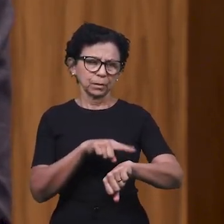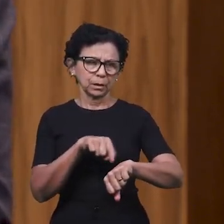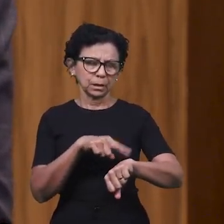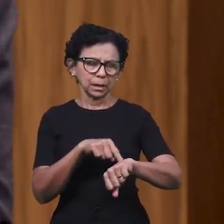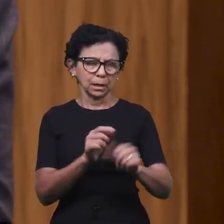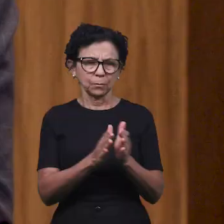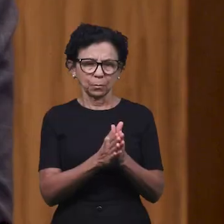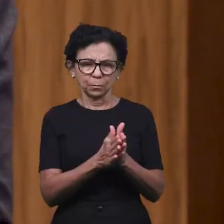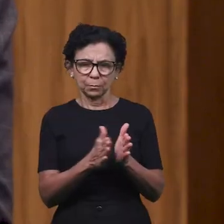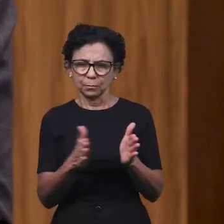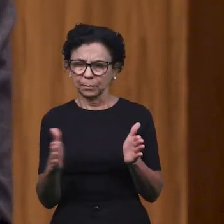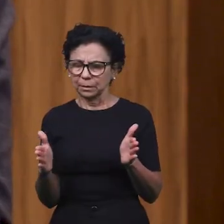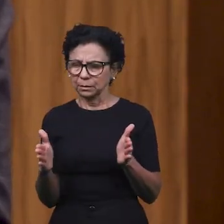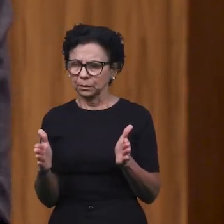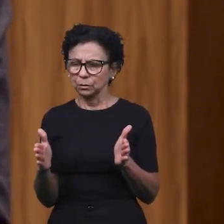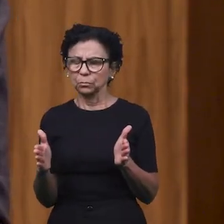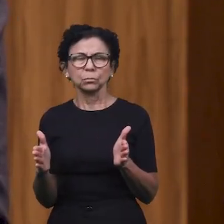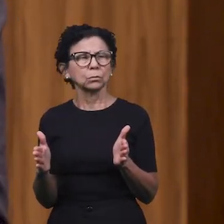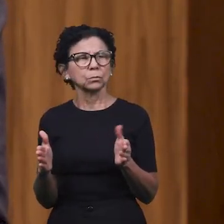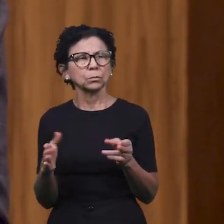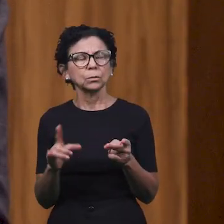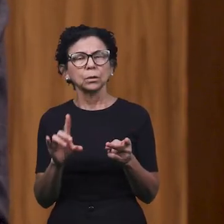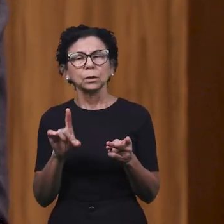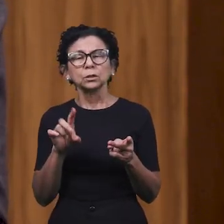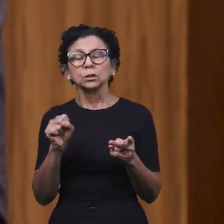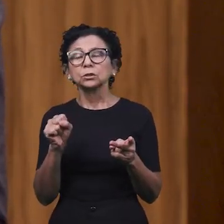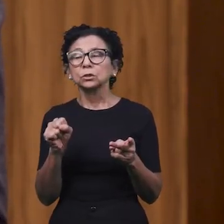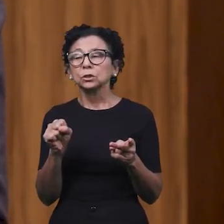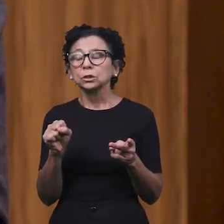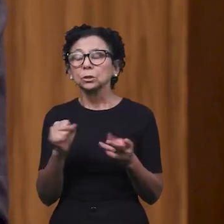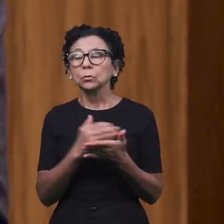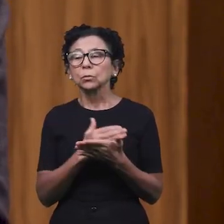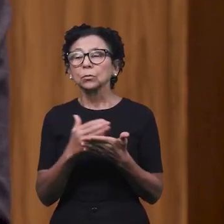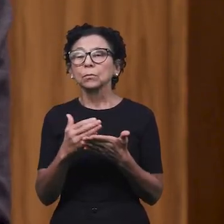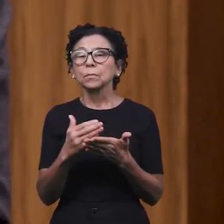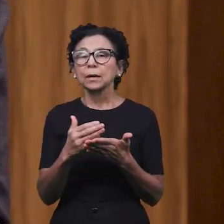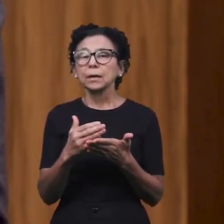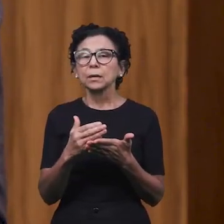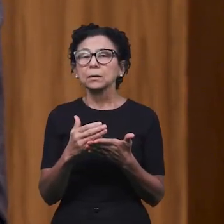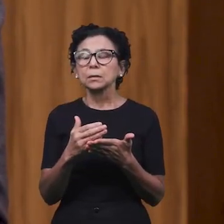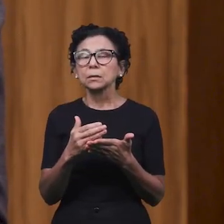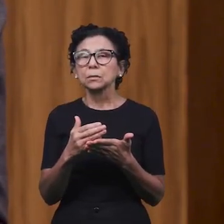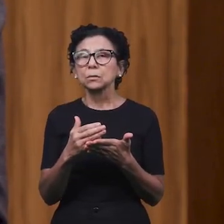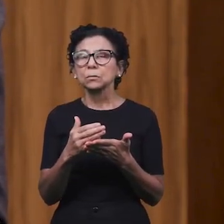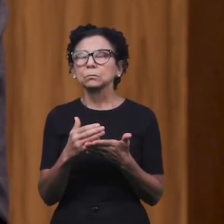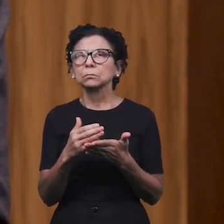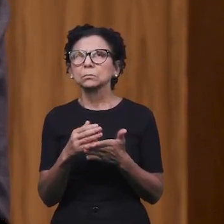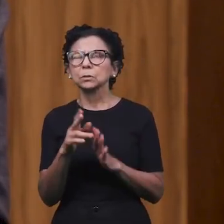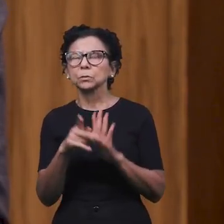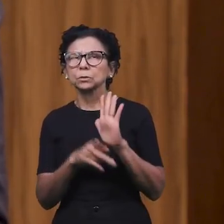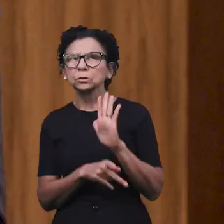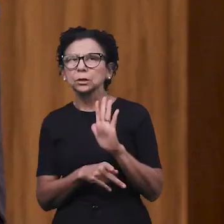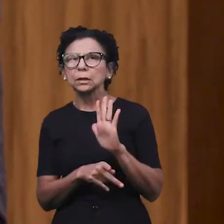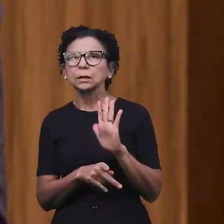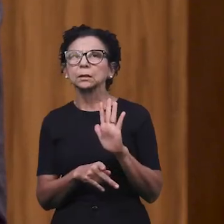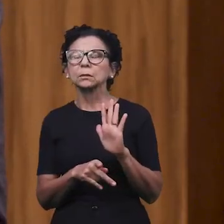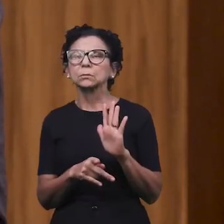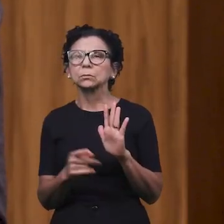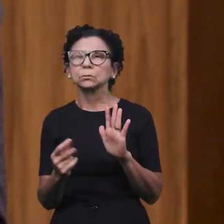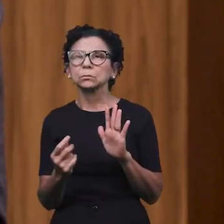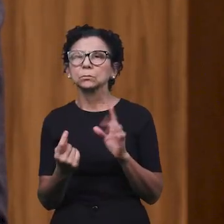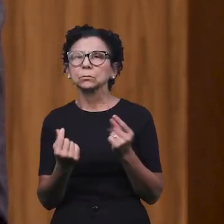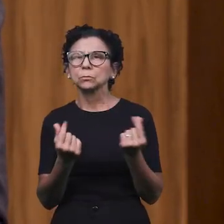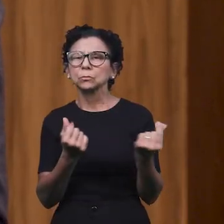até quando eu posso ir. Eu preciso determinar quanto eu vou fazer daquele planejamento.